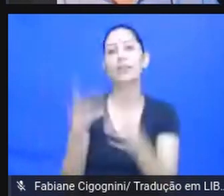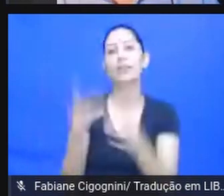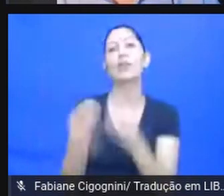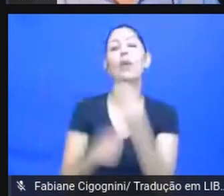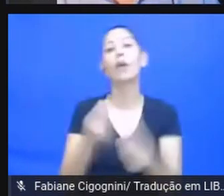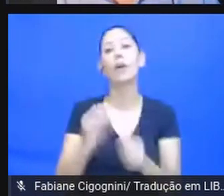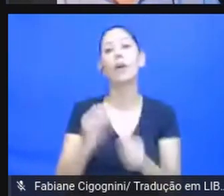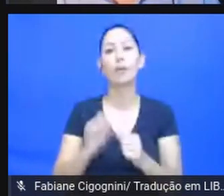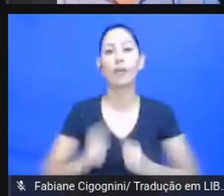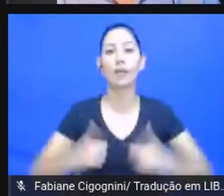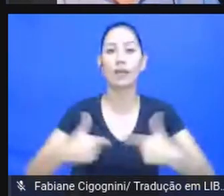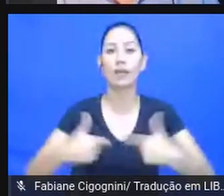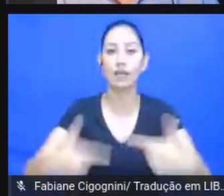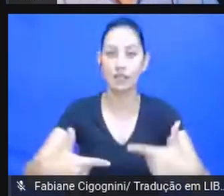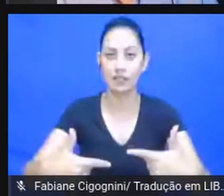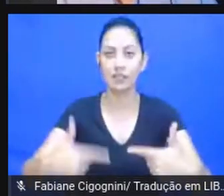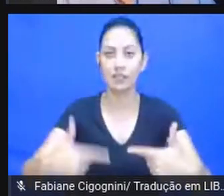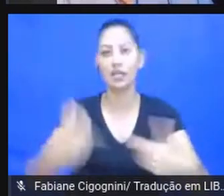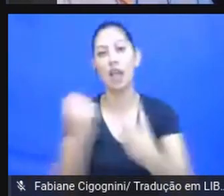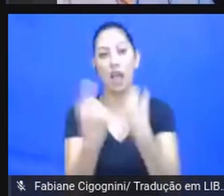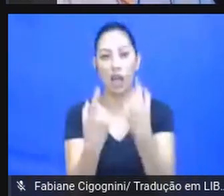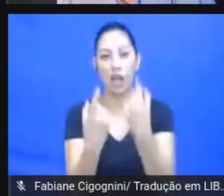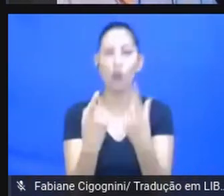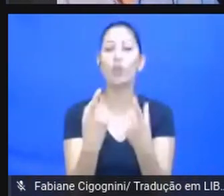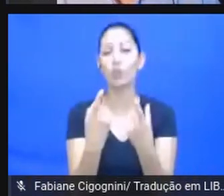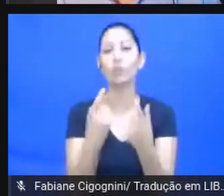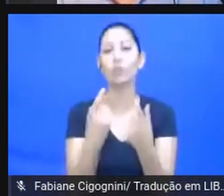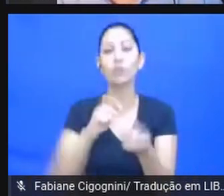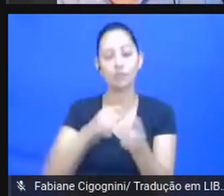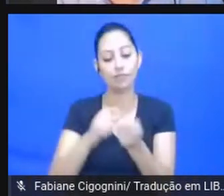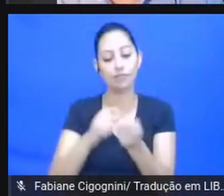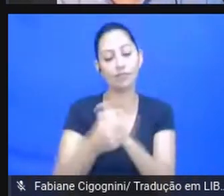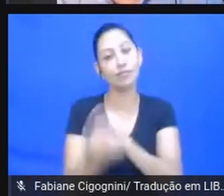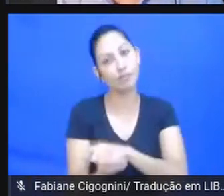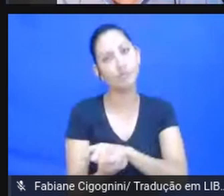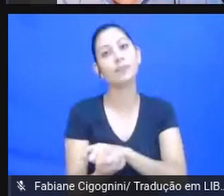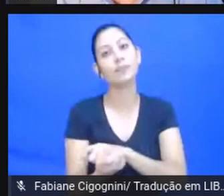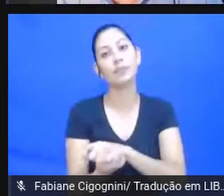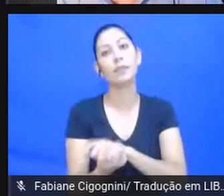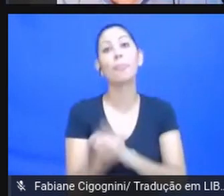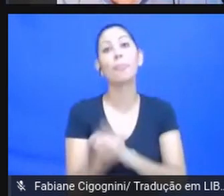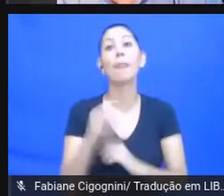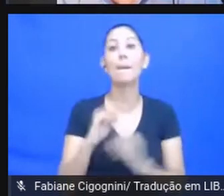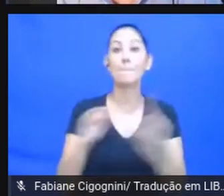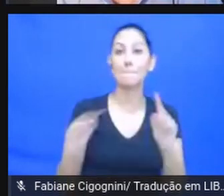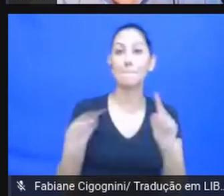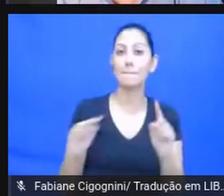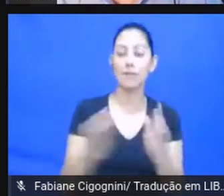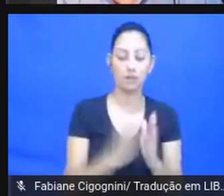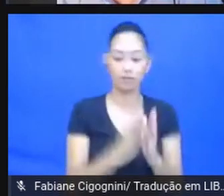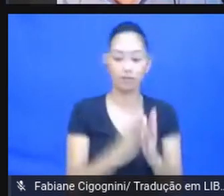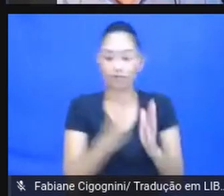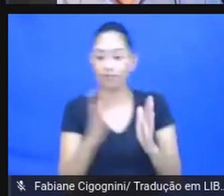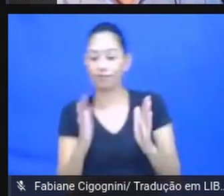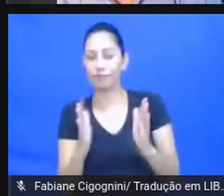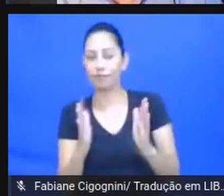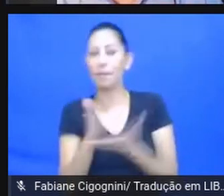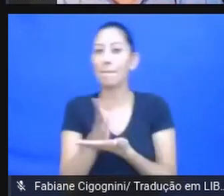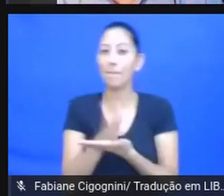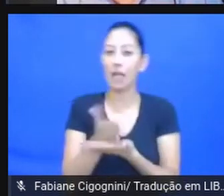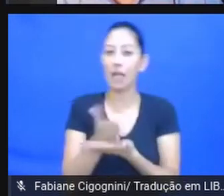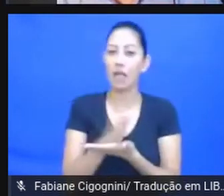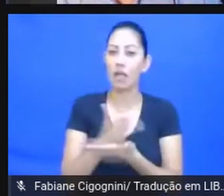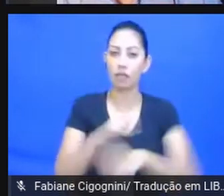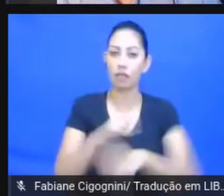fazendo assim alguns ajustes, mas no médio prazo, sem dúvida, nós teremos muitos pequenos